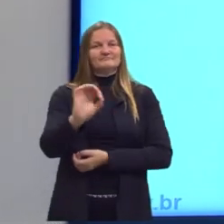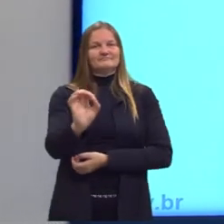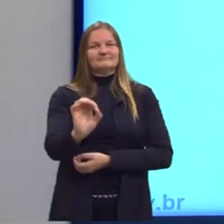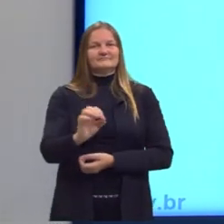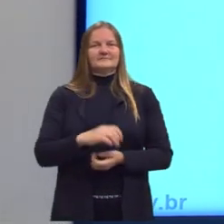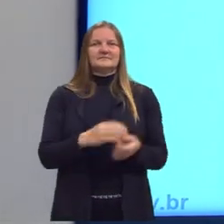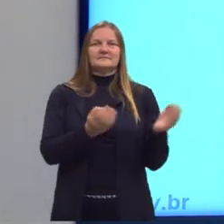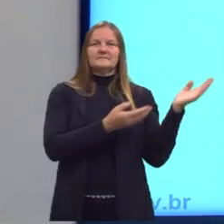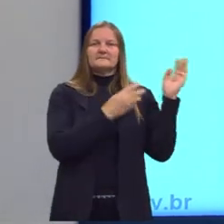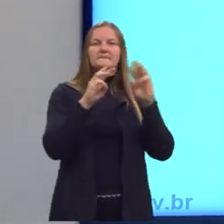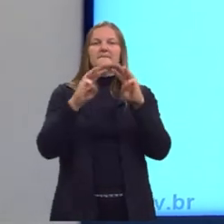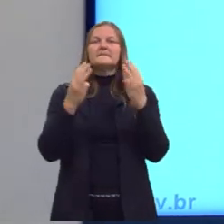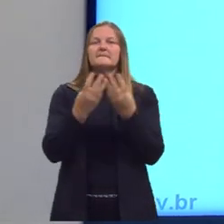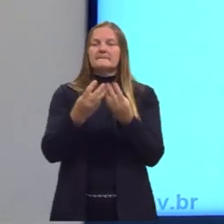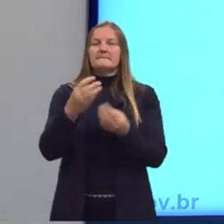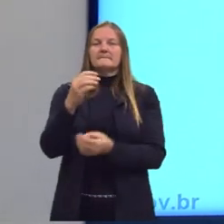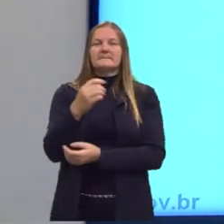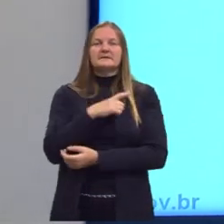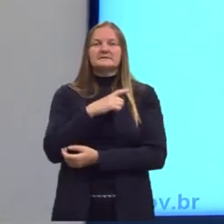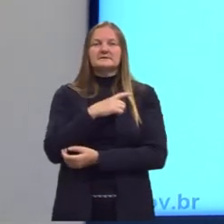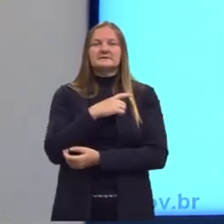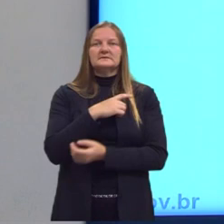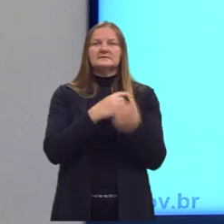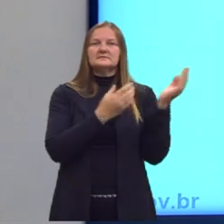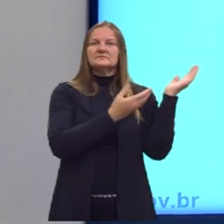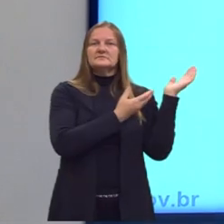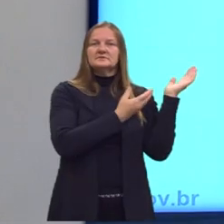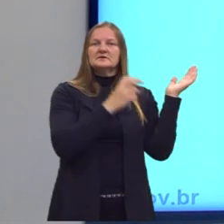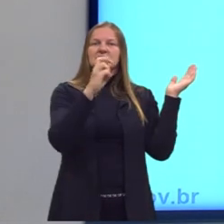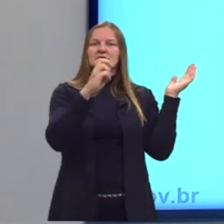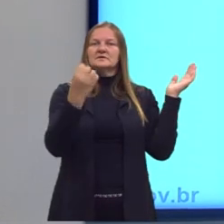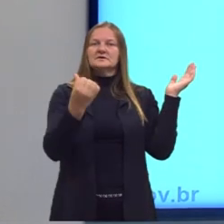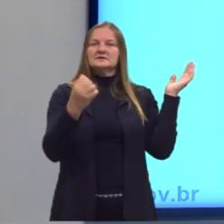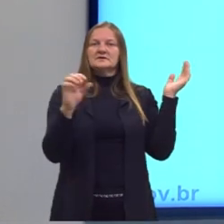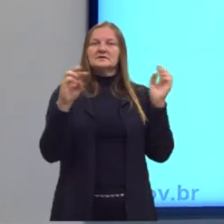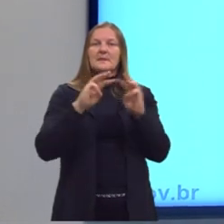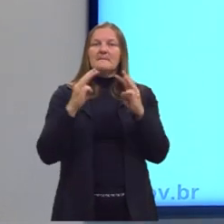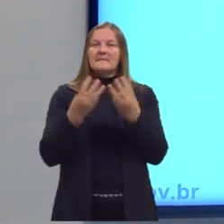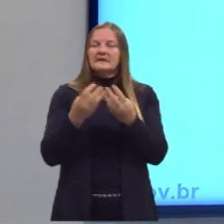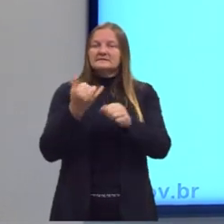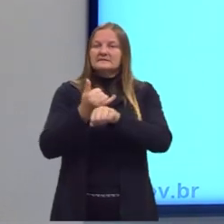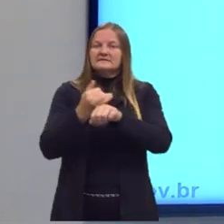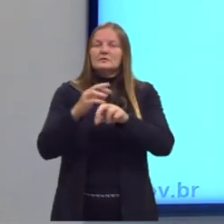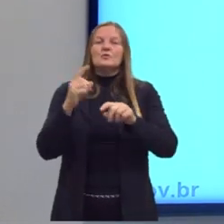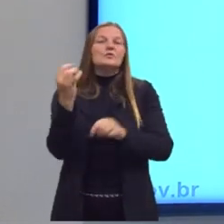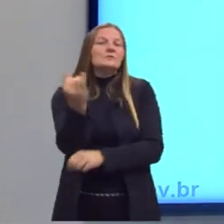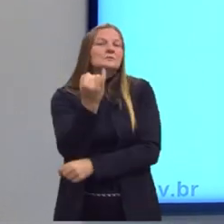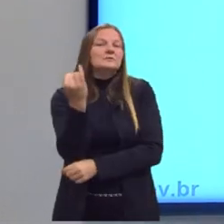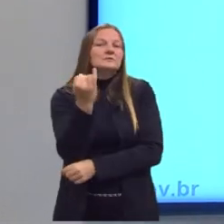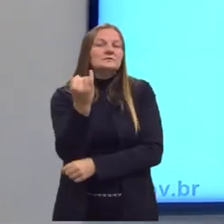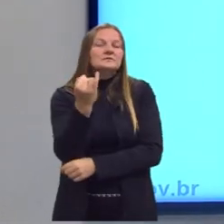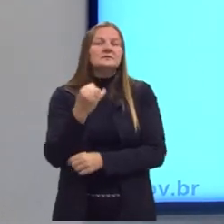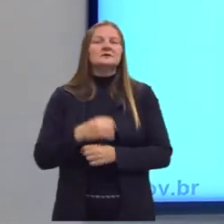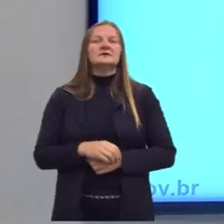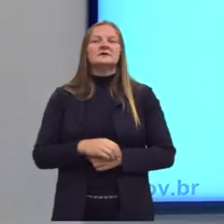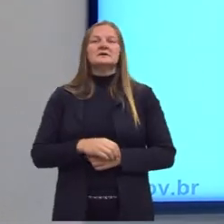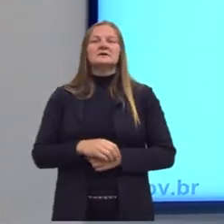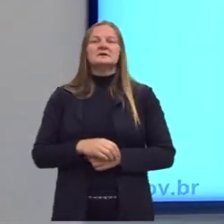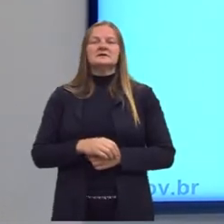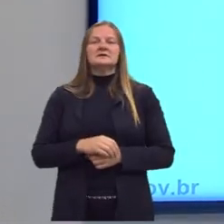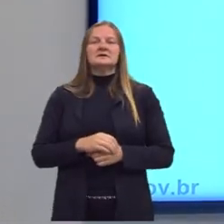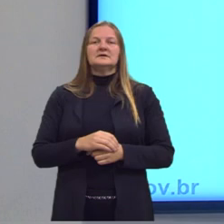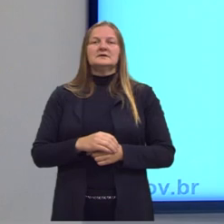a massa de óxido de ferro e 160 massa do ferro é 56 mas o que que é importante a proporção molar